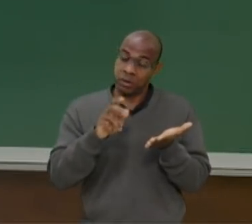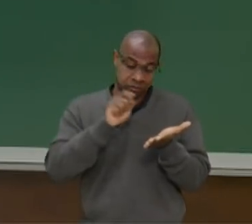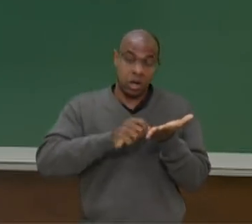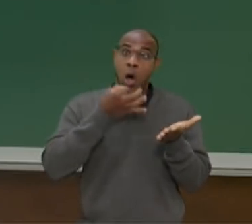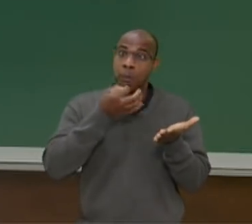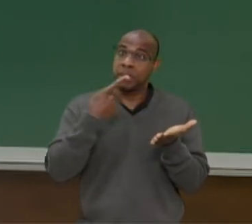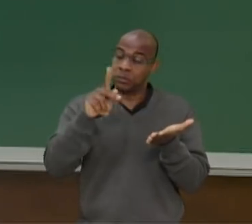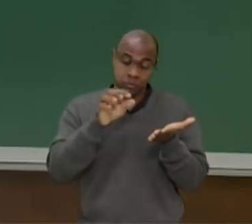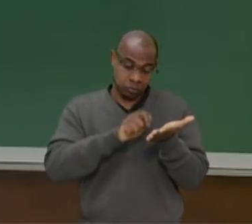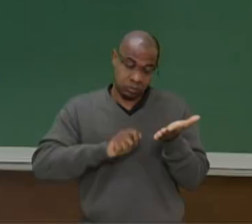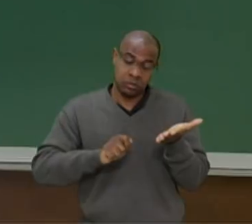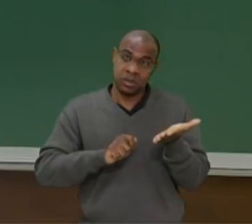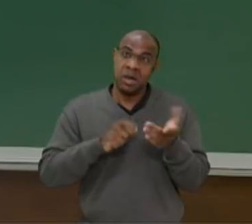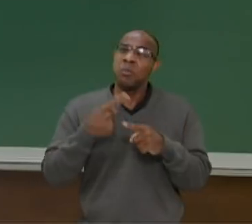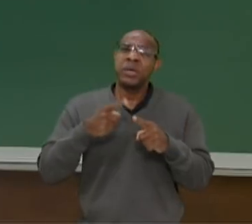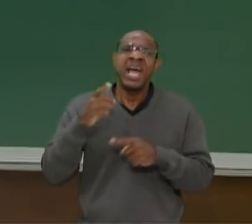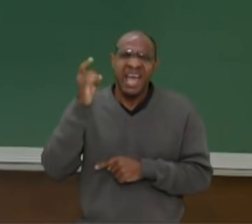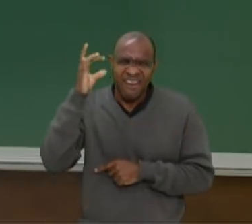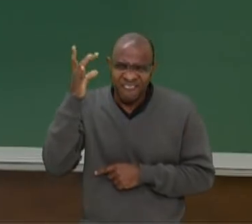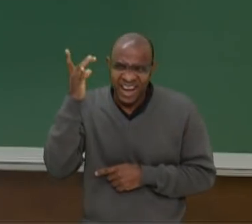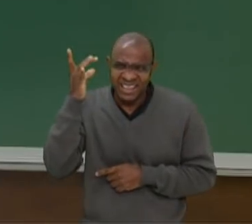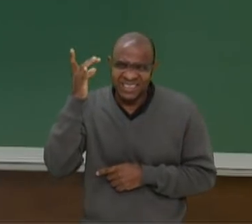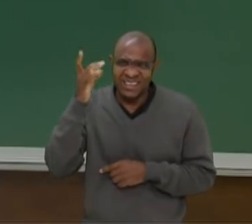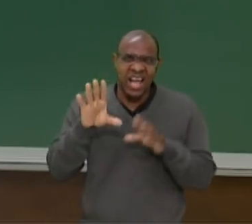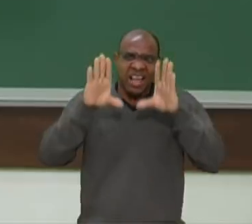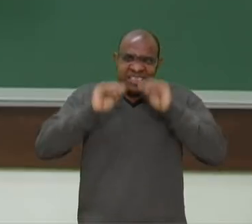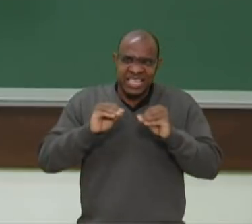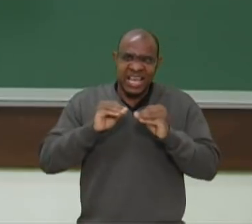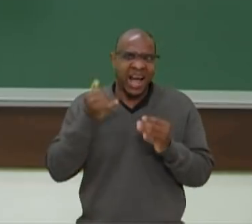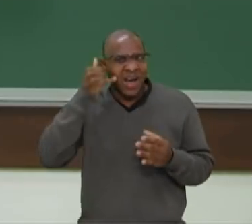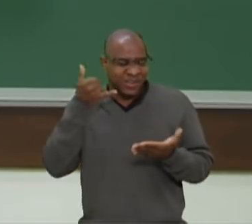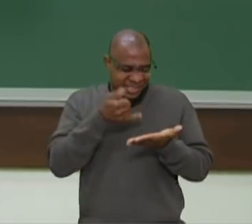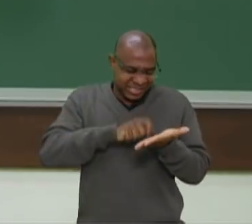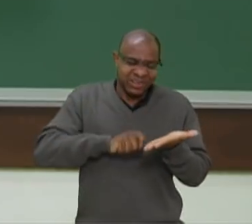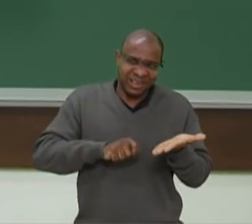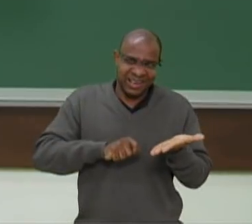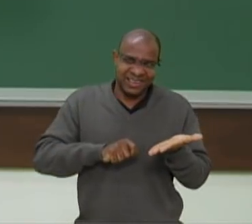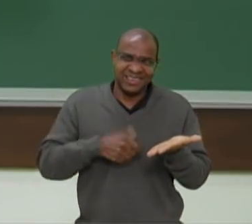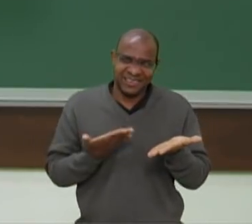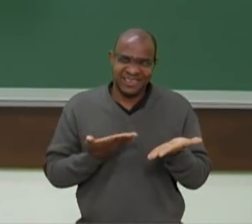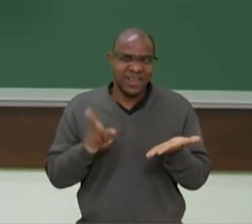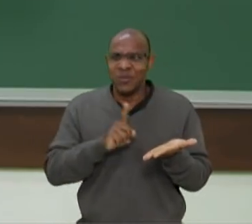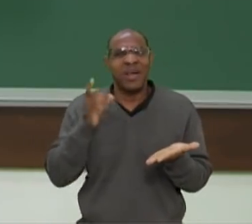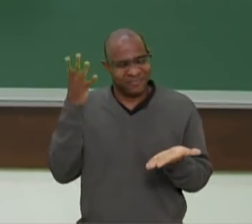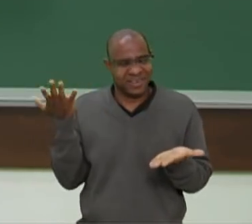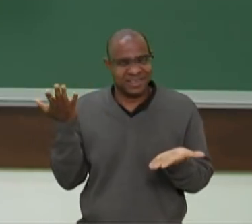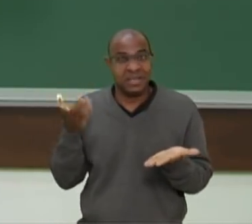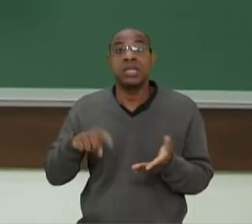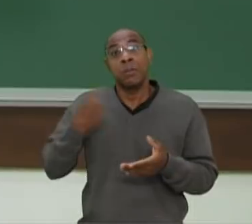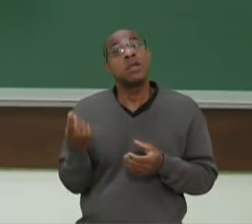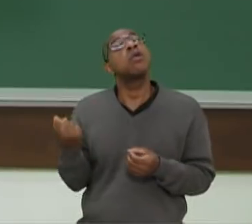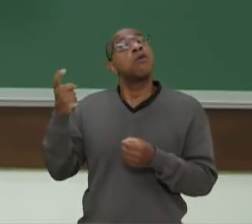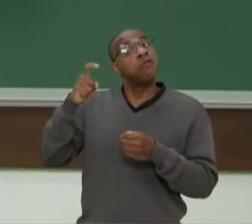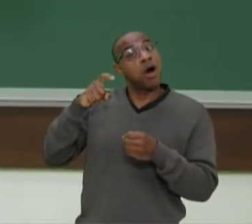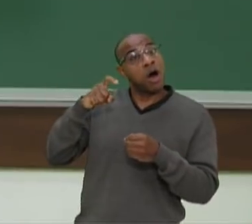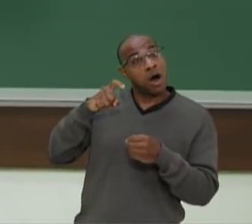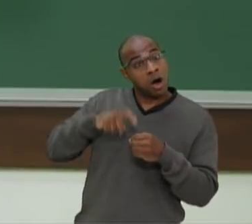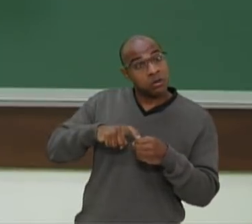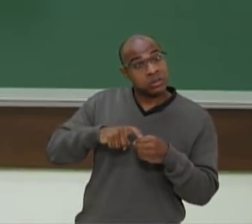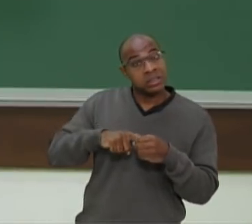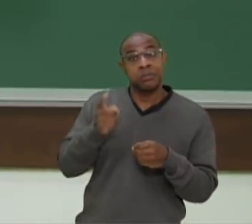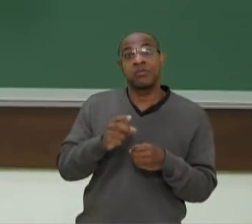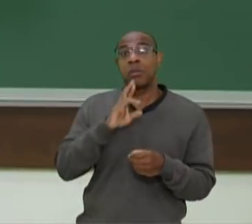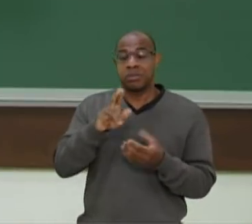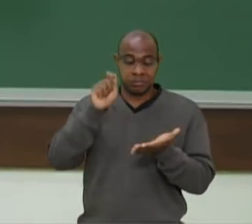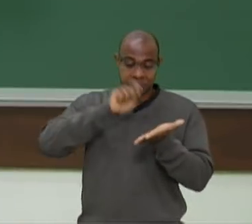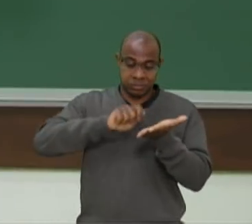sua resposta agora. E você vai fazer um pequeno comentário. Aí depois retornamos e você vai conferir a